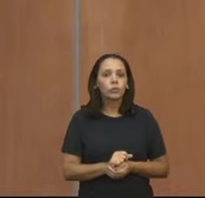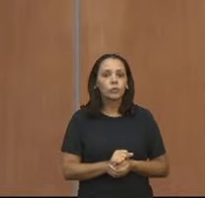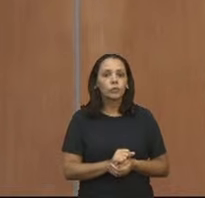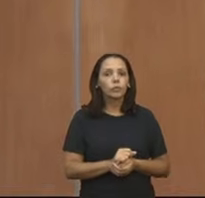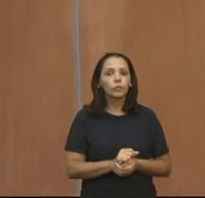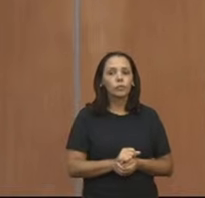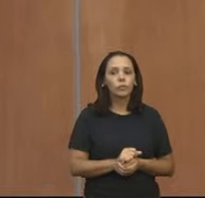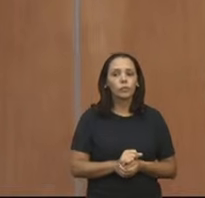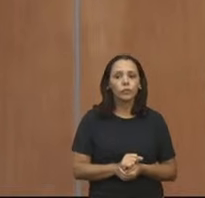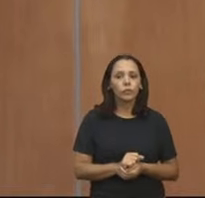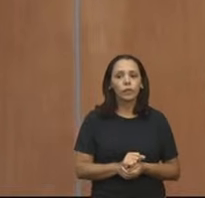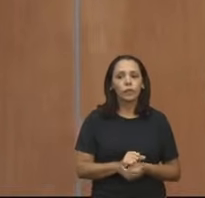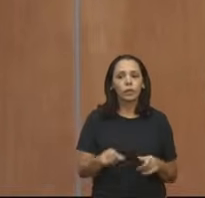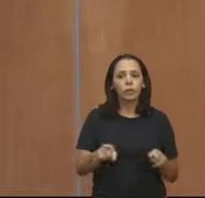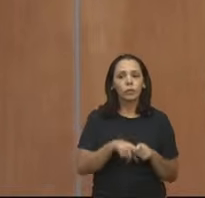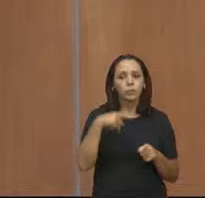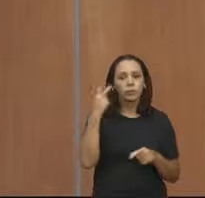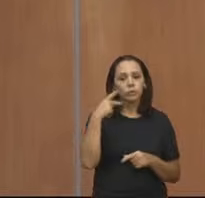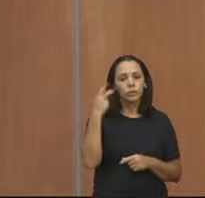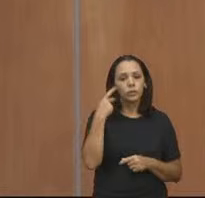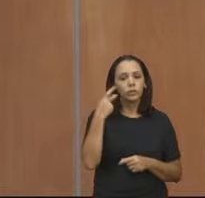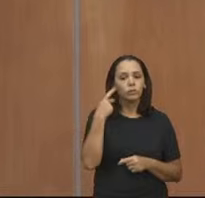colegas vereadores.